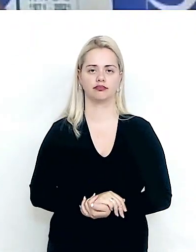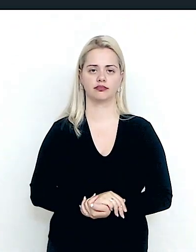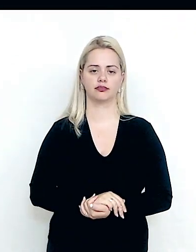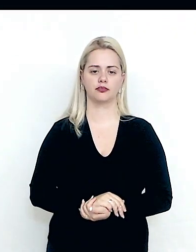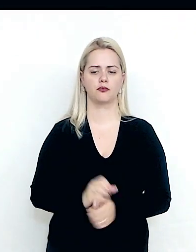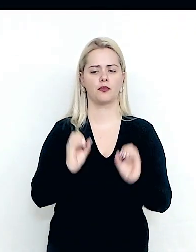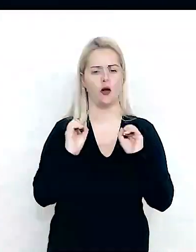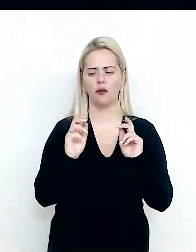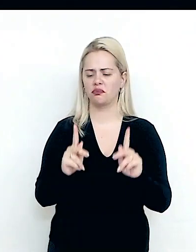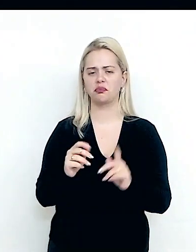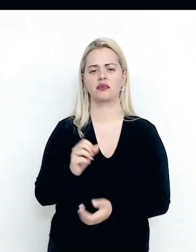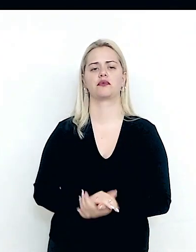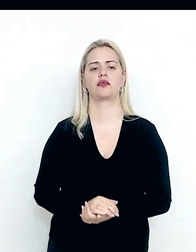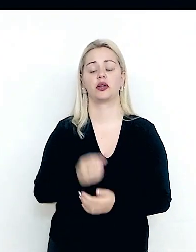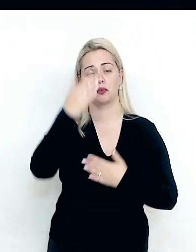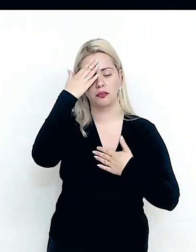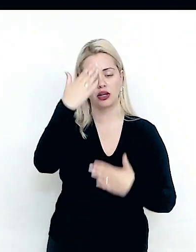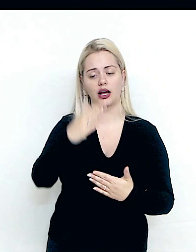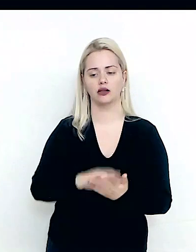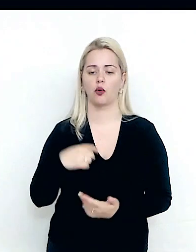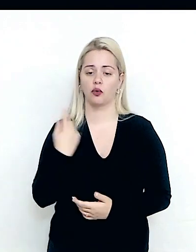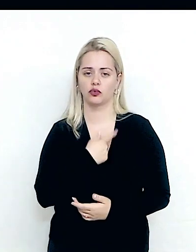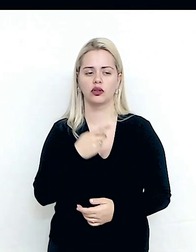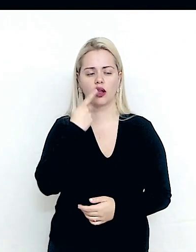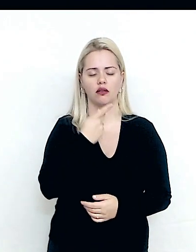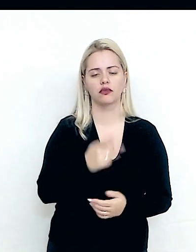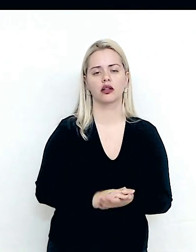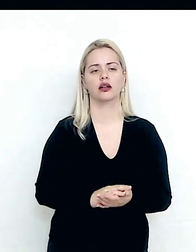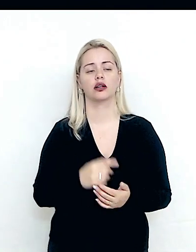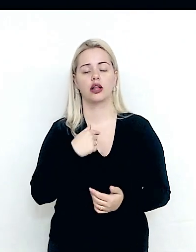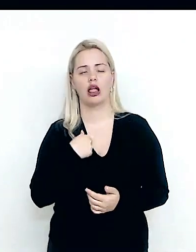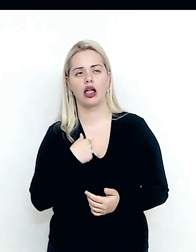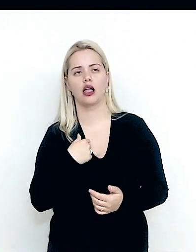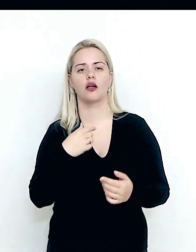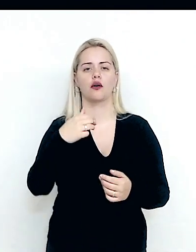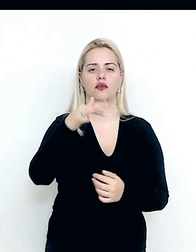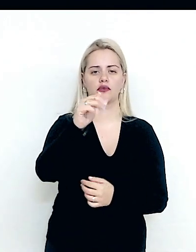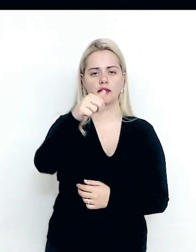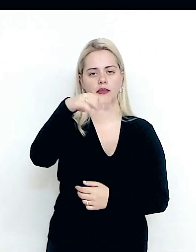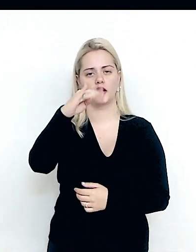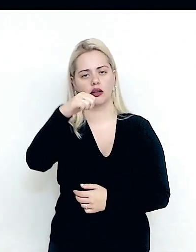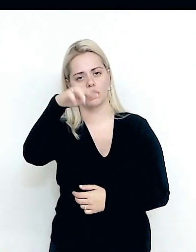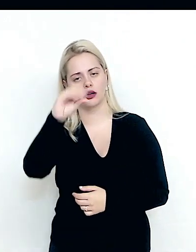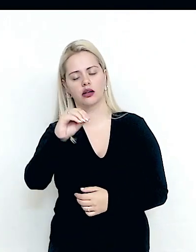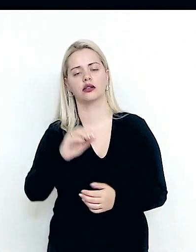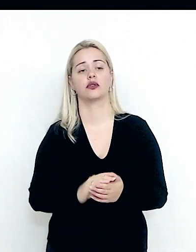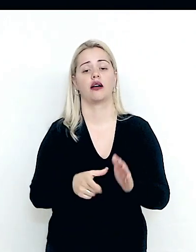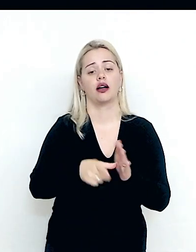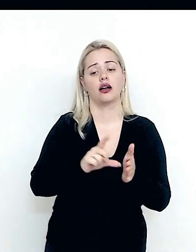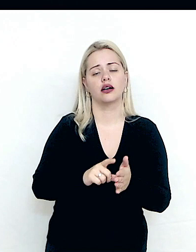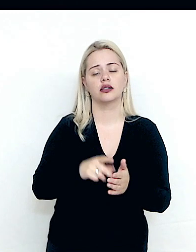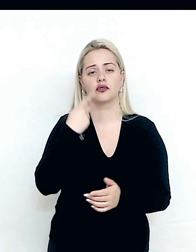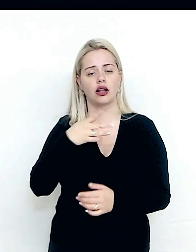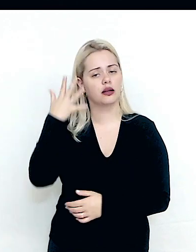Excelente, muito obrigado. Nós estávamos, inclusive, comentando, o doutor Fabiano e eu, no início, antes um pouco da live,